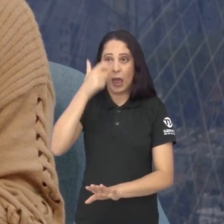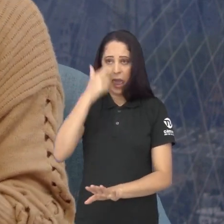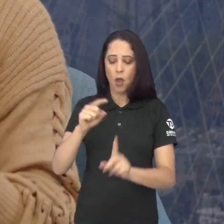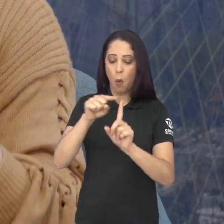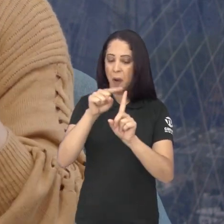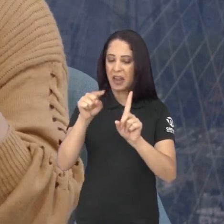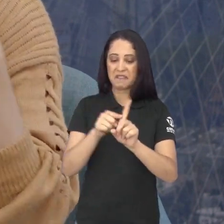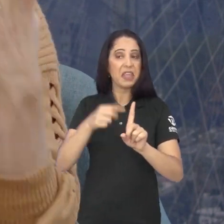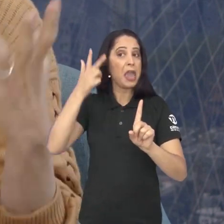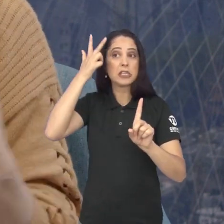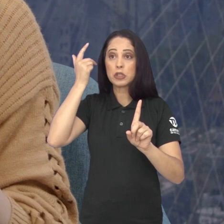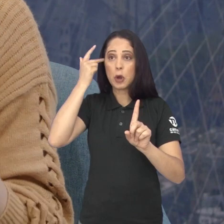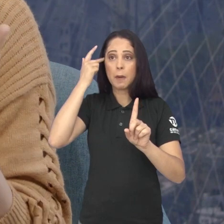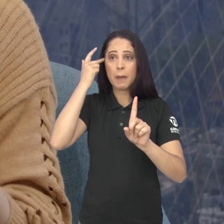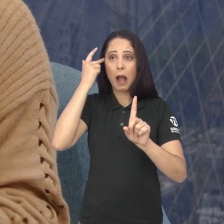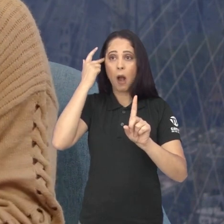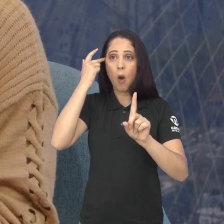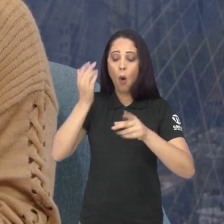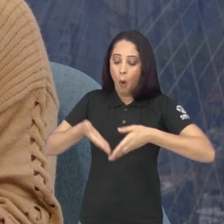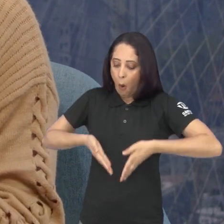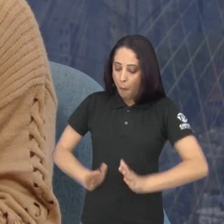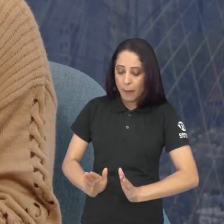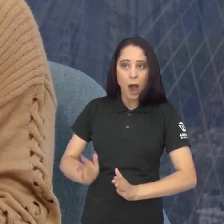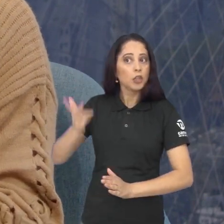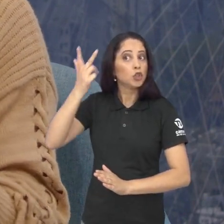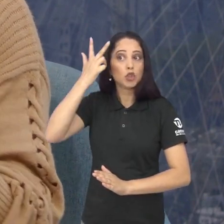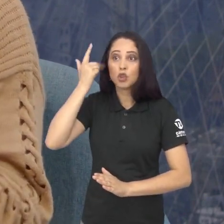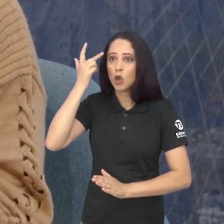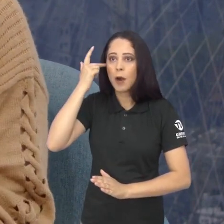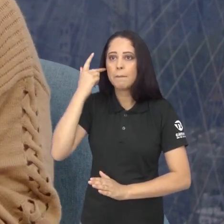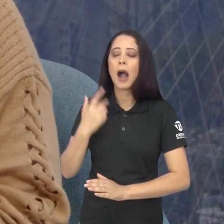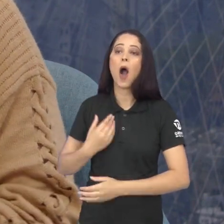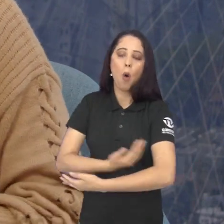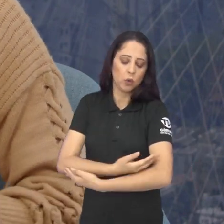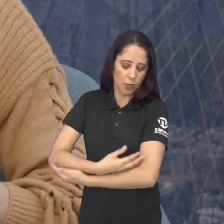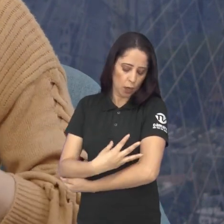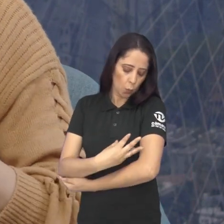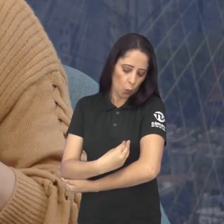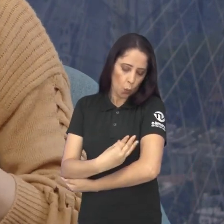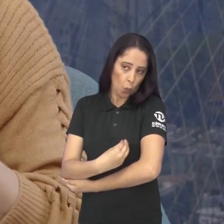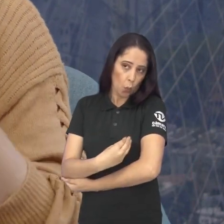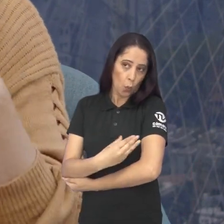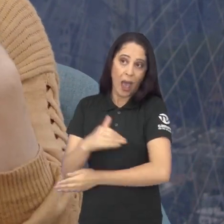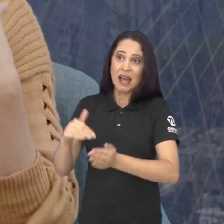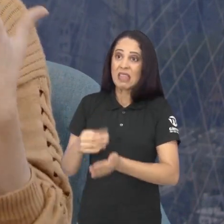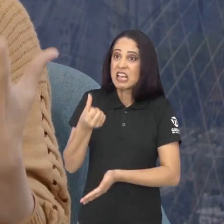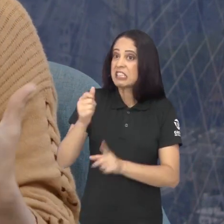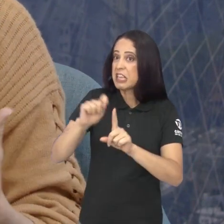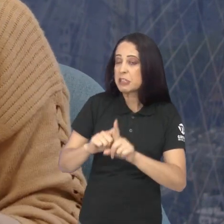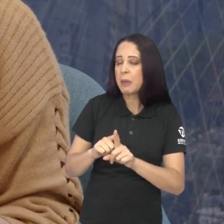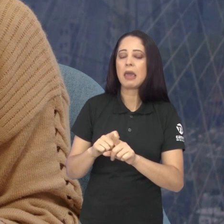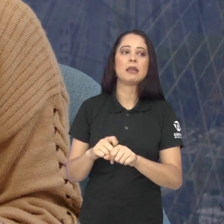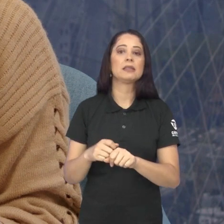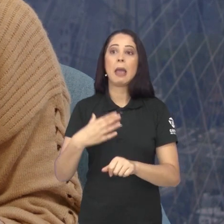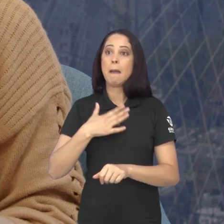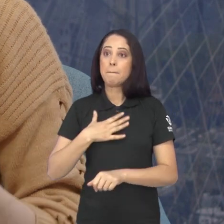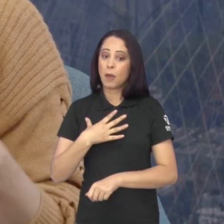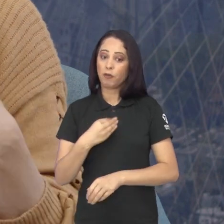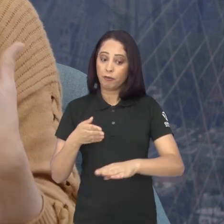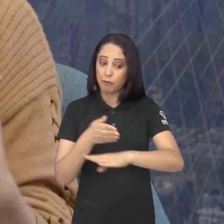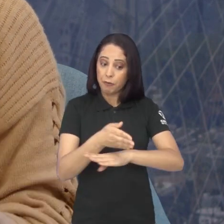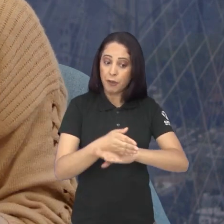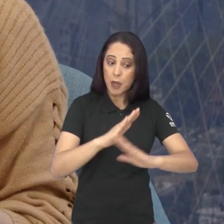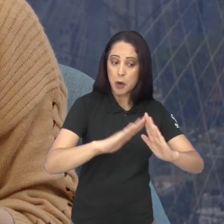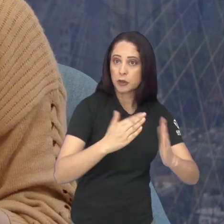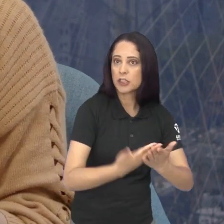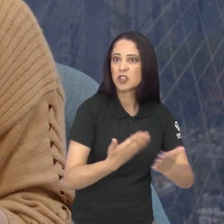parto normal, de sonho mesmo. Amamentei até os 6 meses. Ele foi para a escolinha super cedo para eu